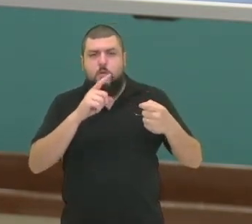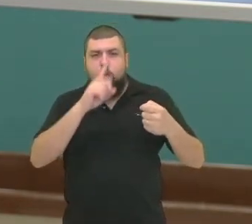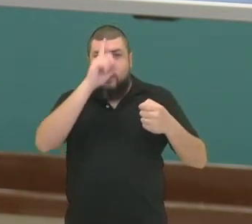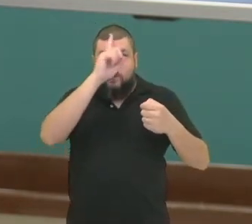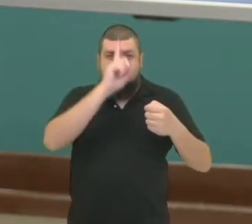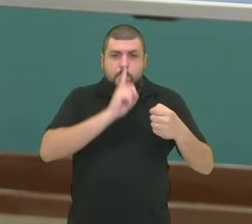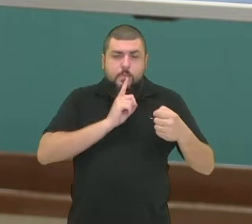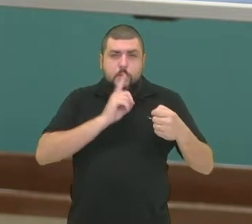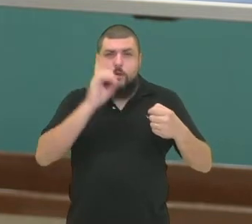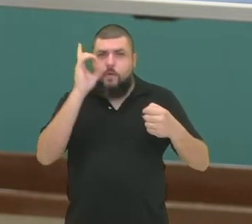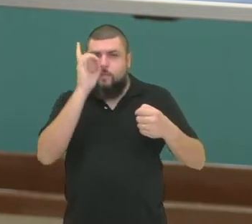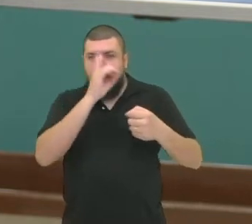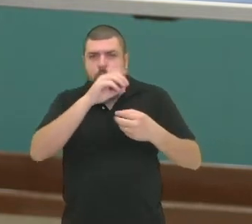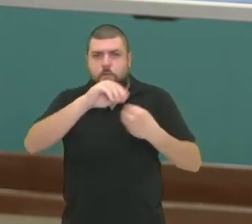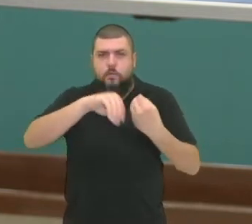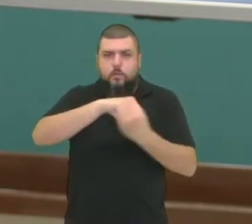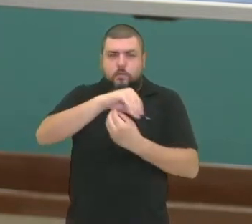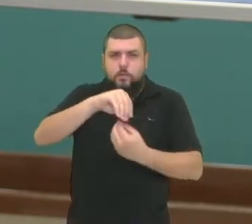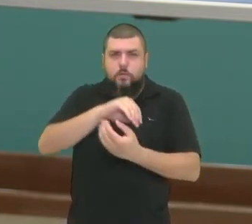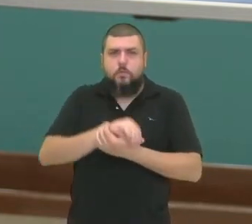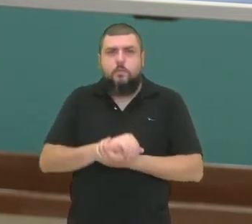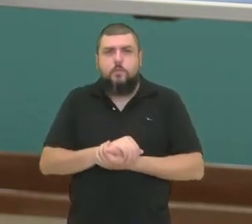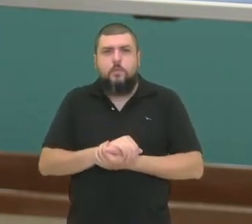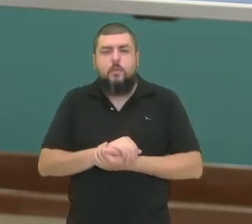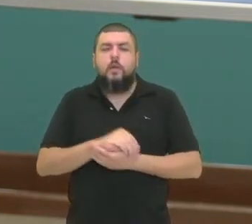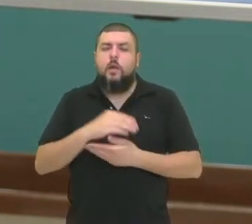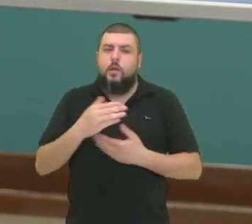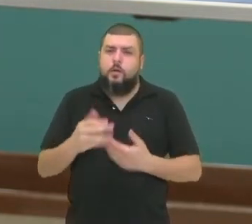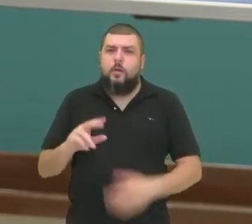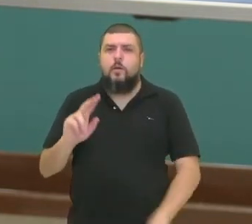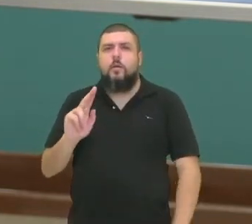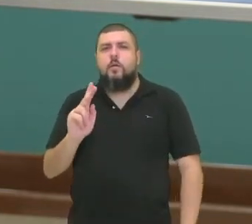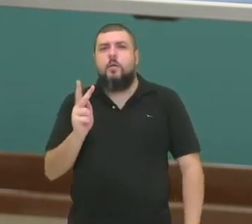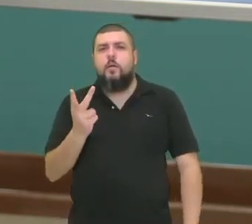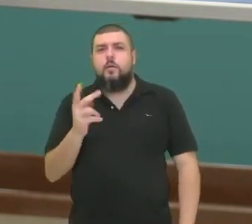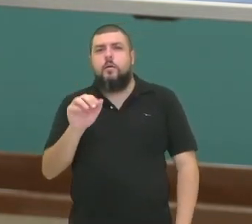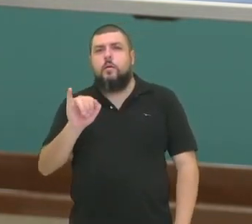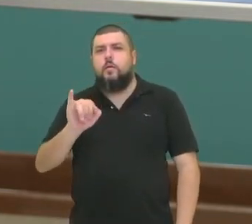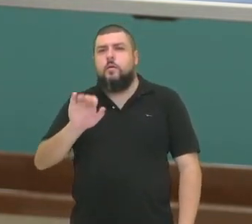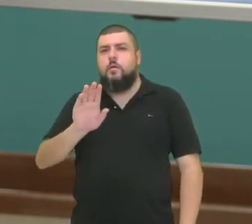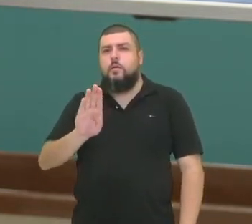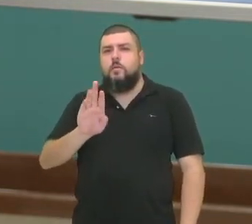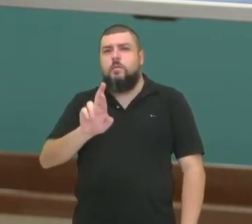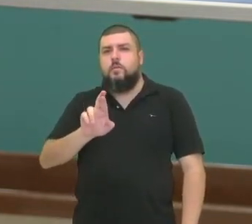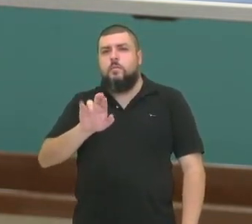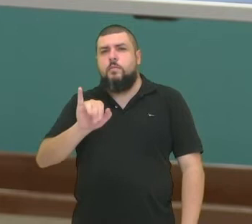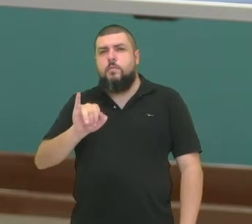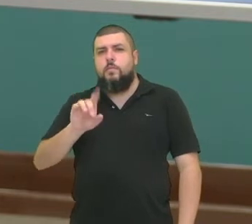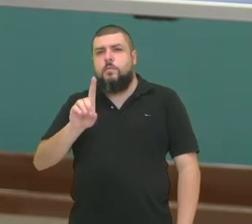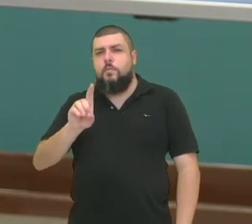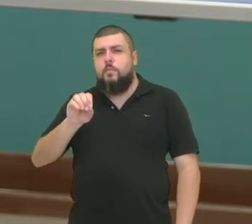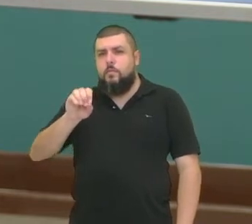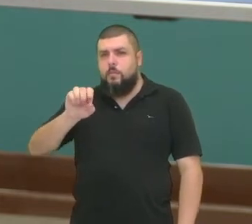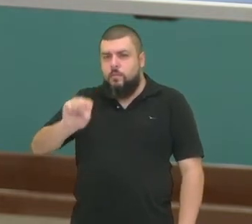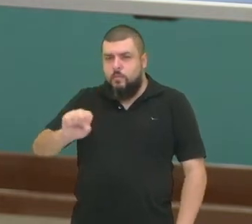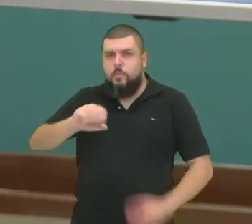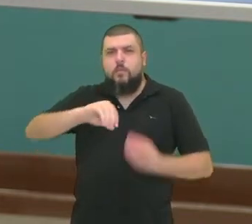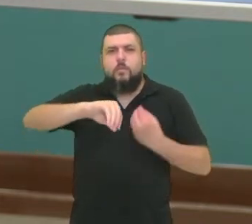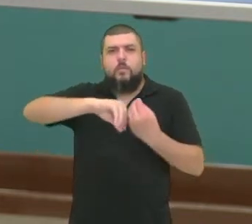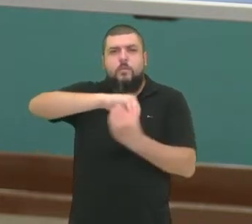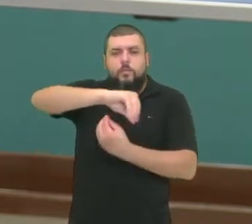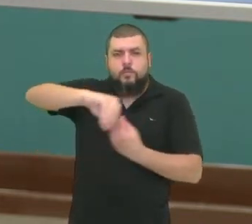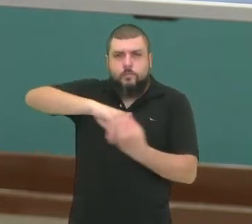verde. Então, a geração F1 é uma geração de indivíduos diferentes,